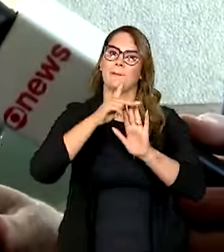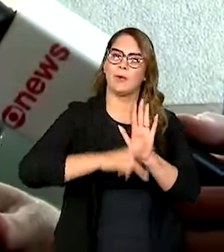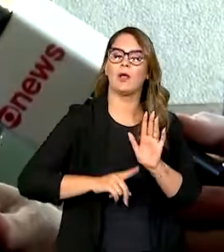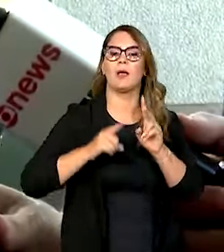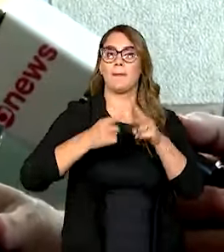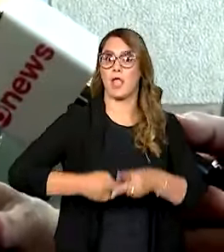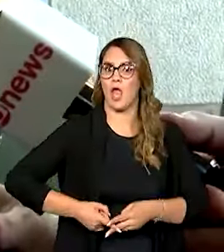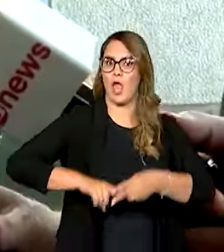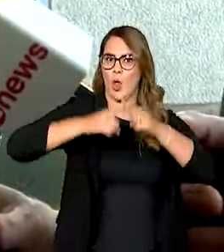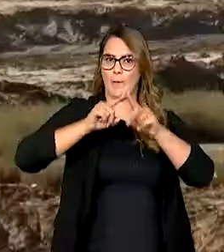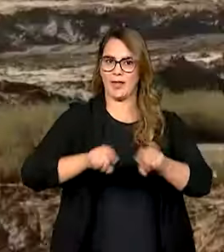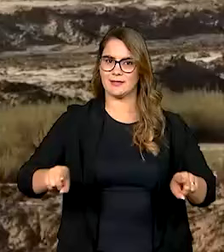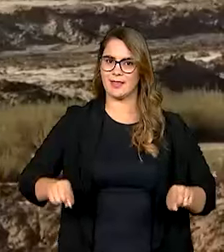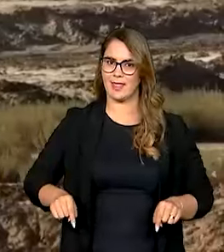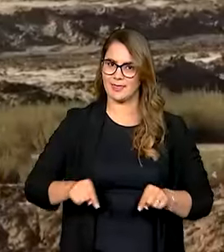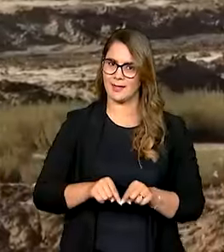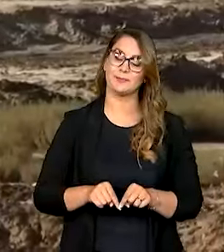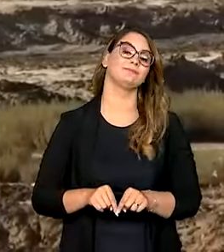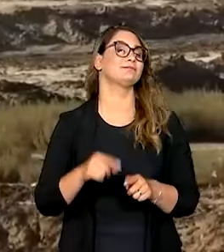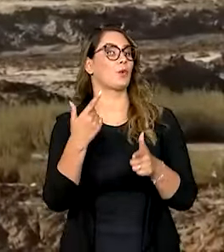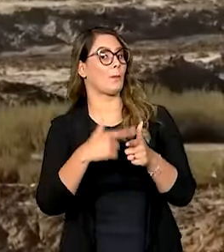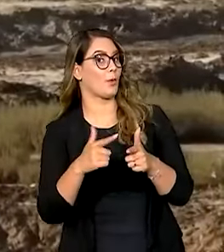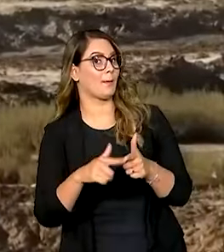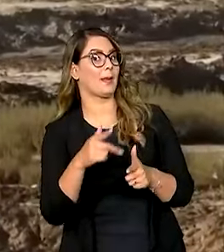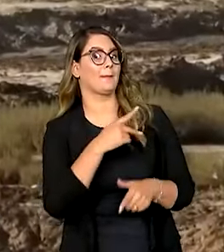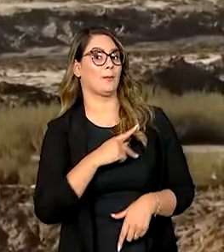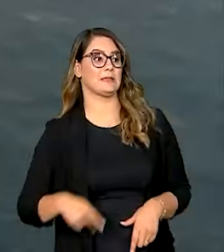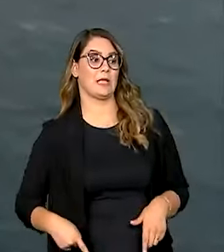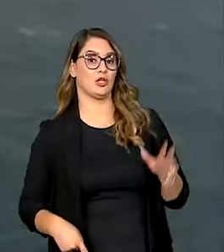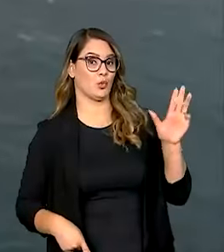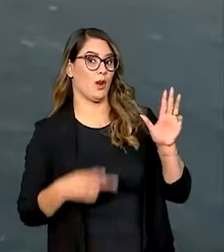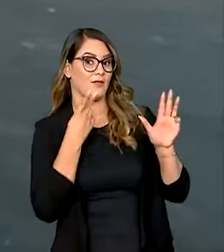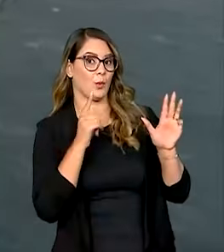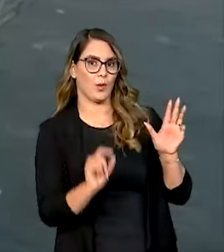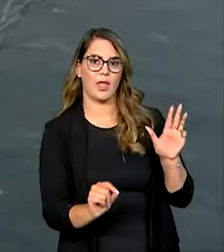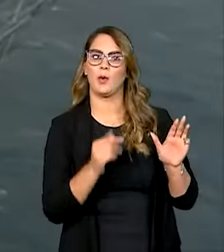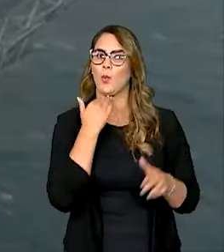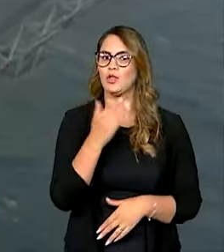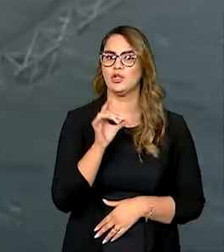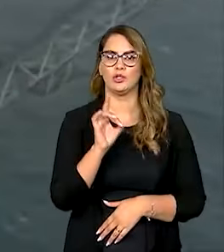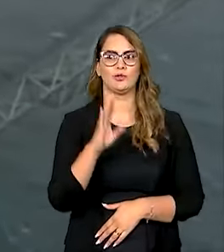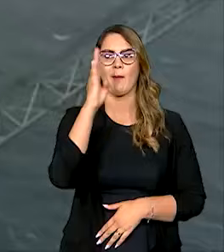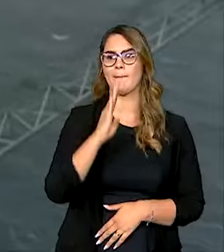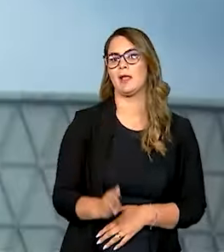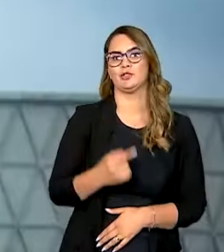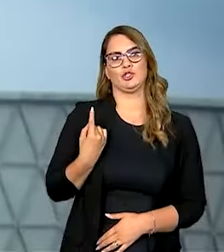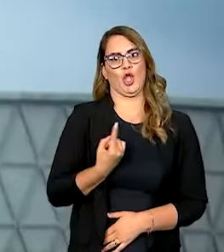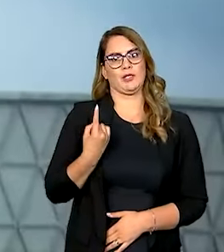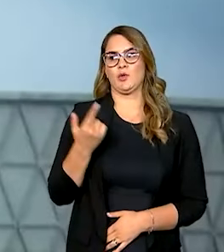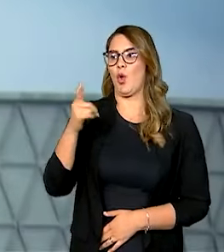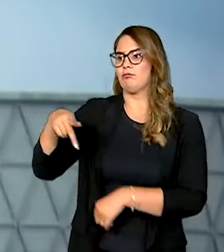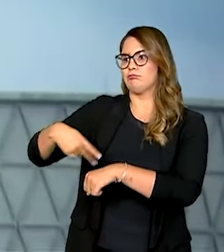recuperação dessas terras degradadas o problema segundo o presidente é que não basta o Brasil fazer a sua parte se os